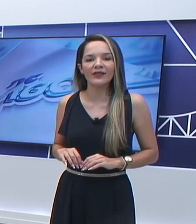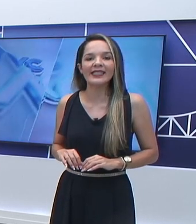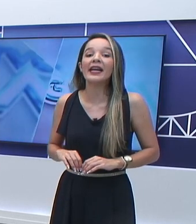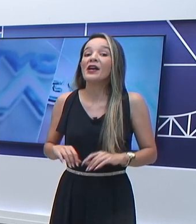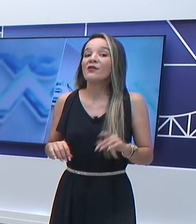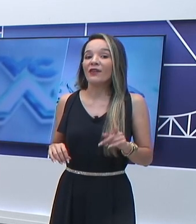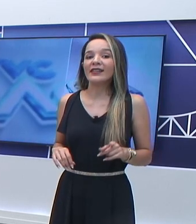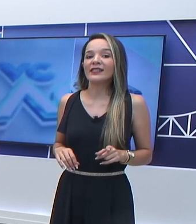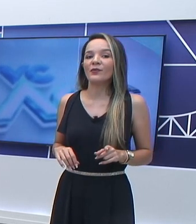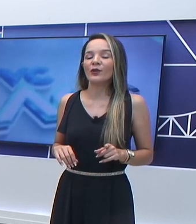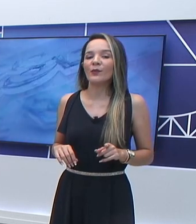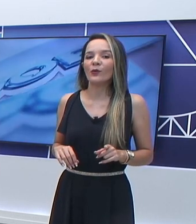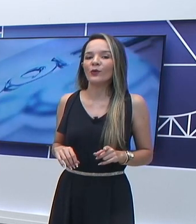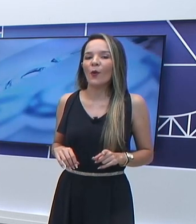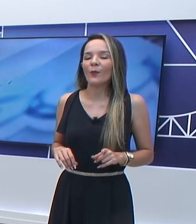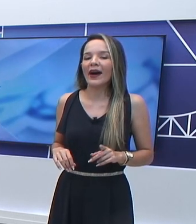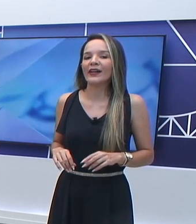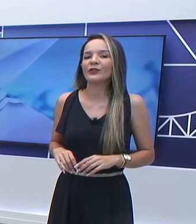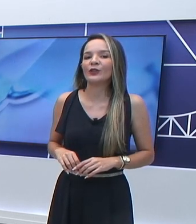/cultura e TVC,